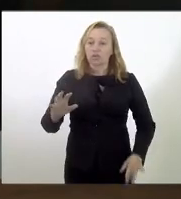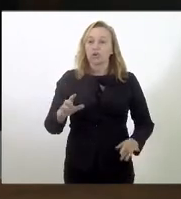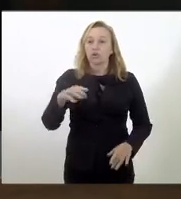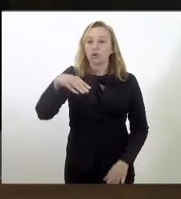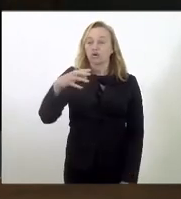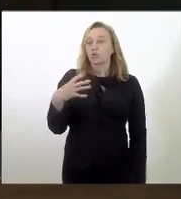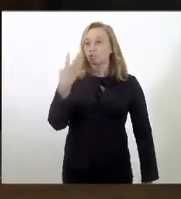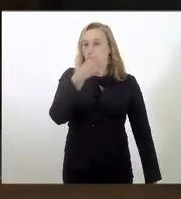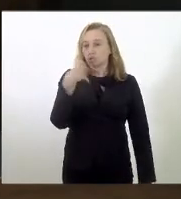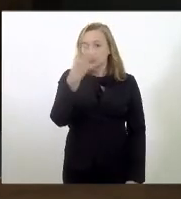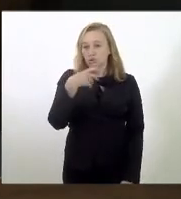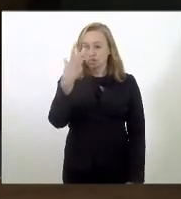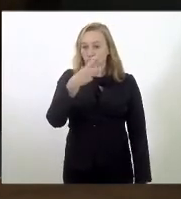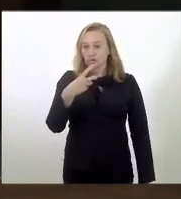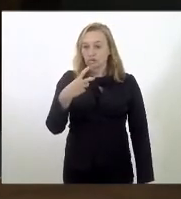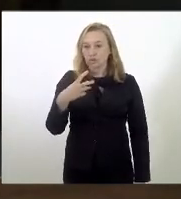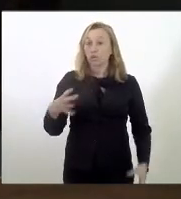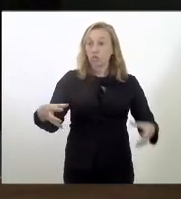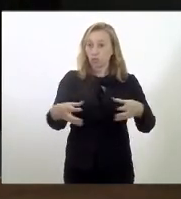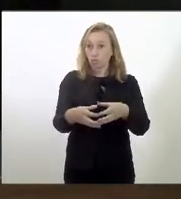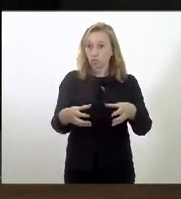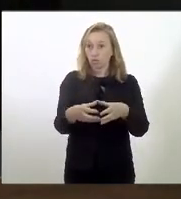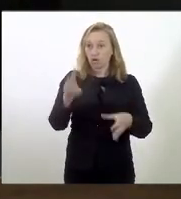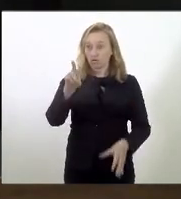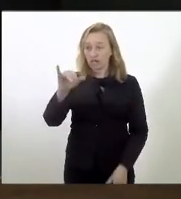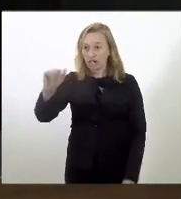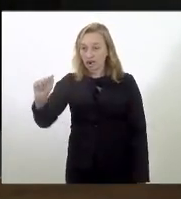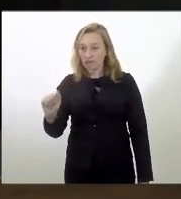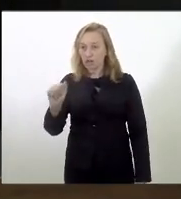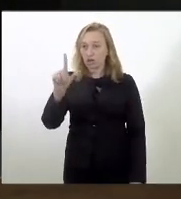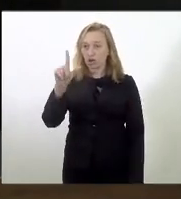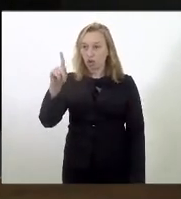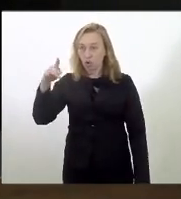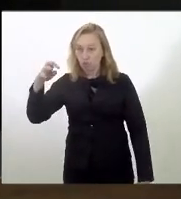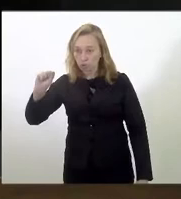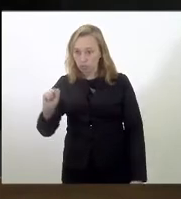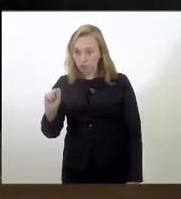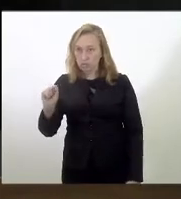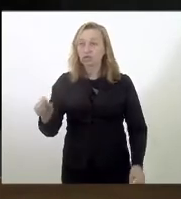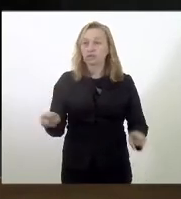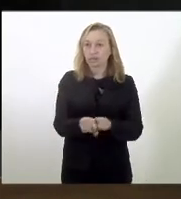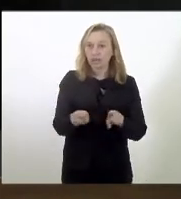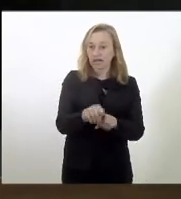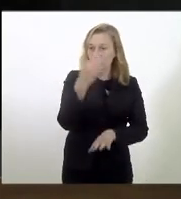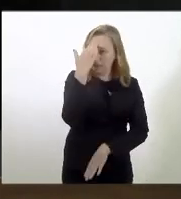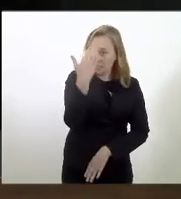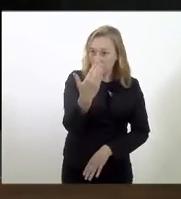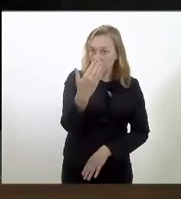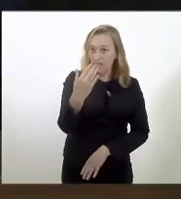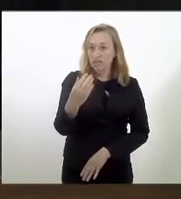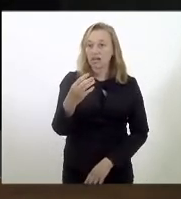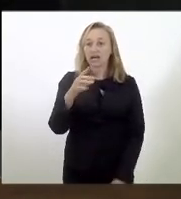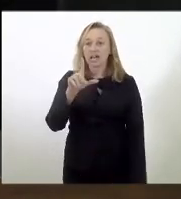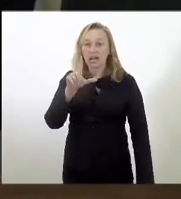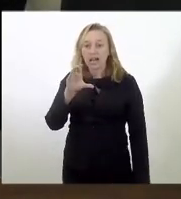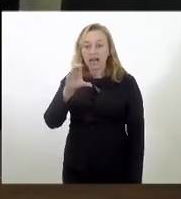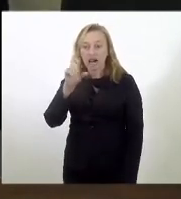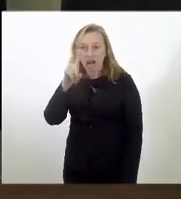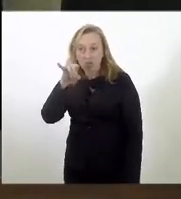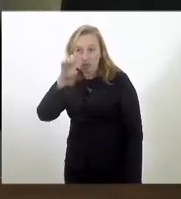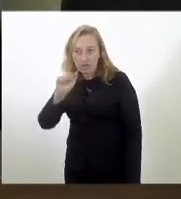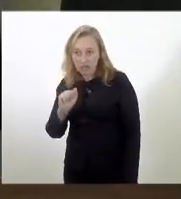Gilson Nascimento no teclado e Dani Ramalho no vocal. Agradeço também à produtora Gláucia